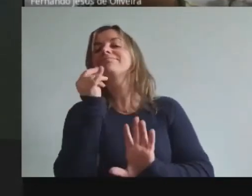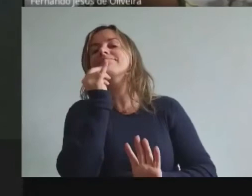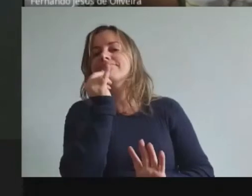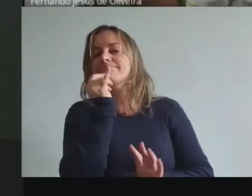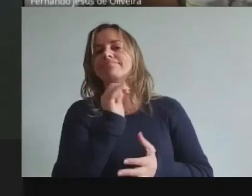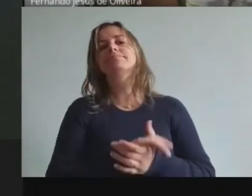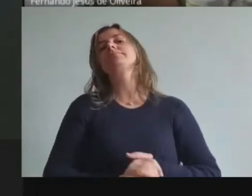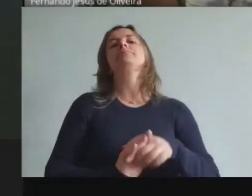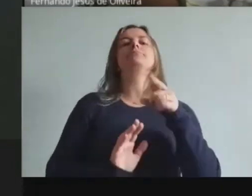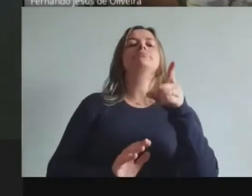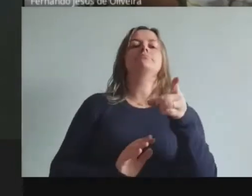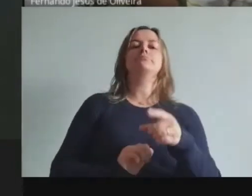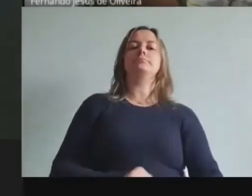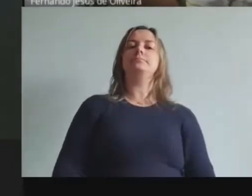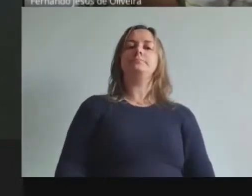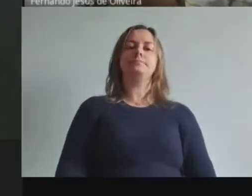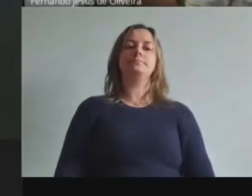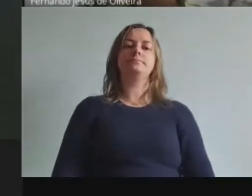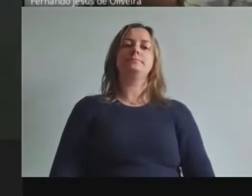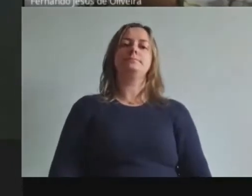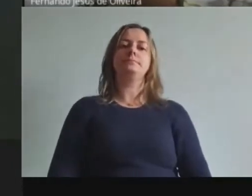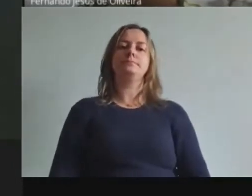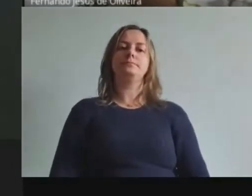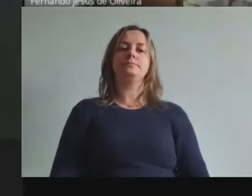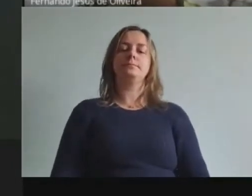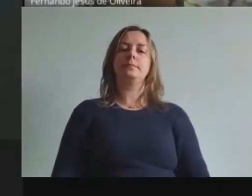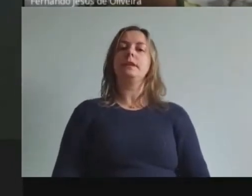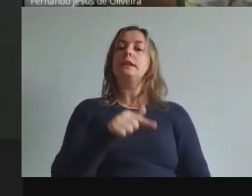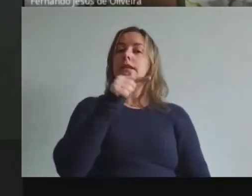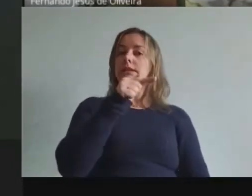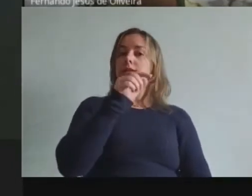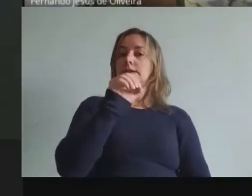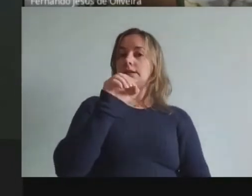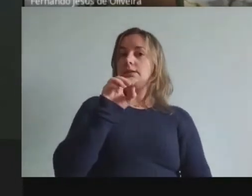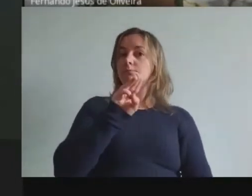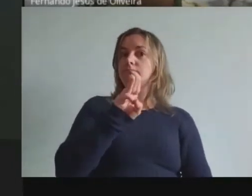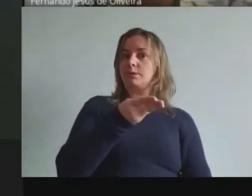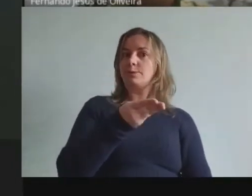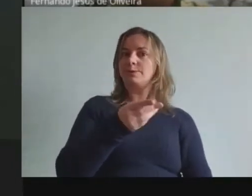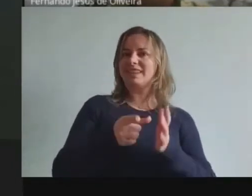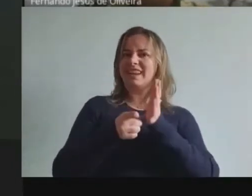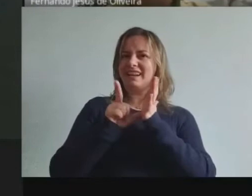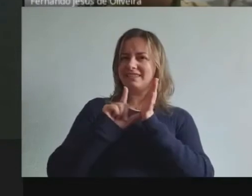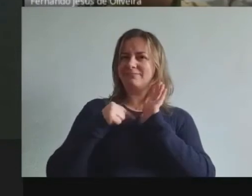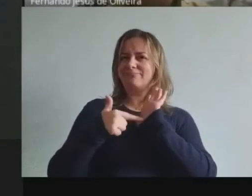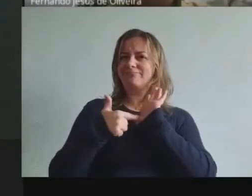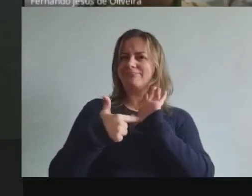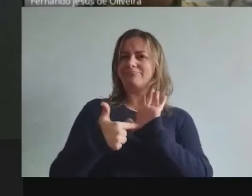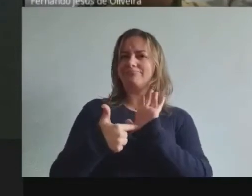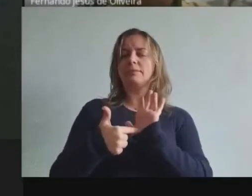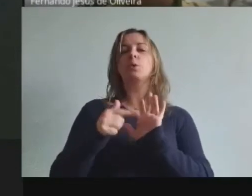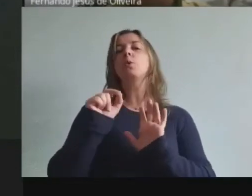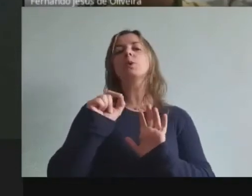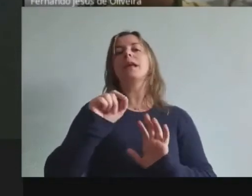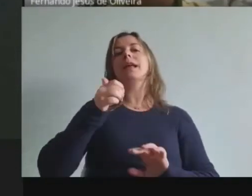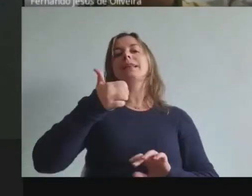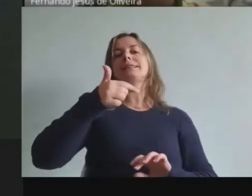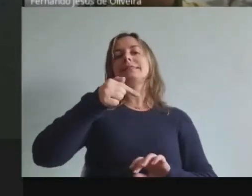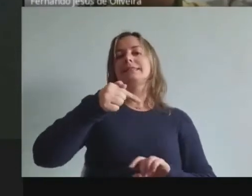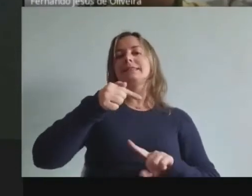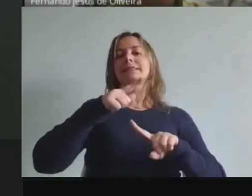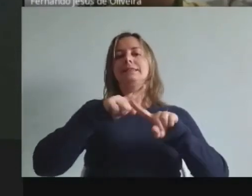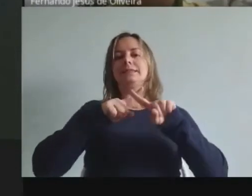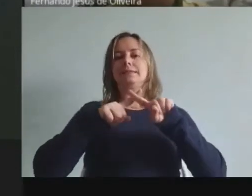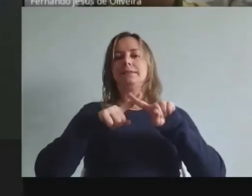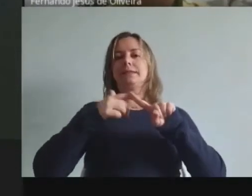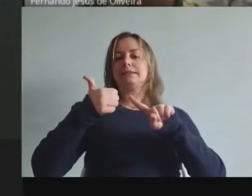exemplo, 700 milhões, né? 700 milhões, que é o que eu tinha feito antes, é 7 vezes 10 oitava,